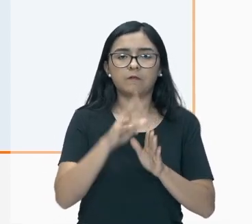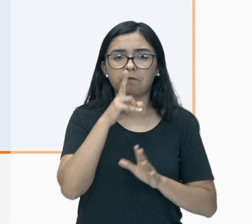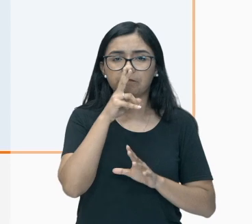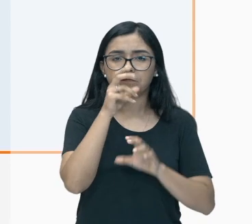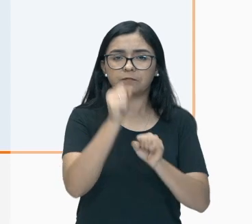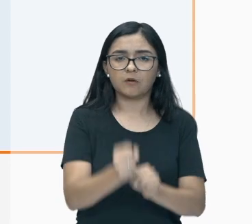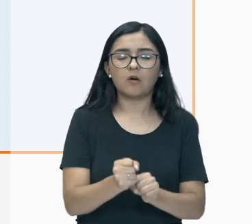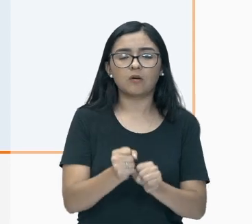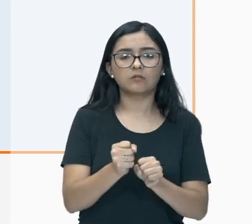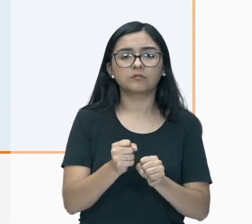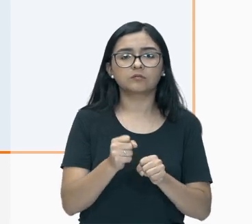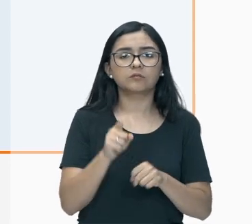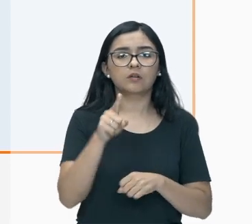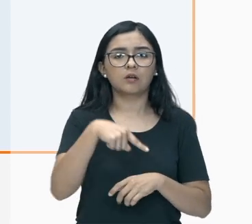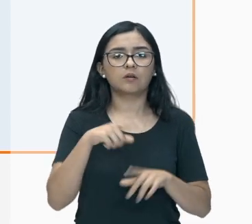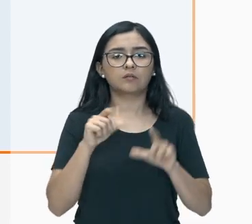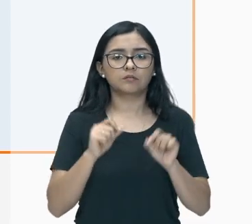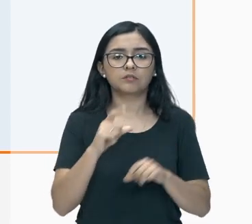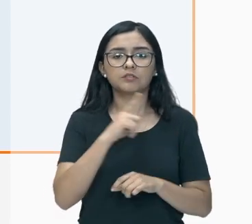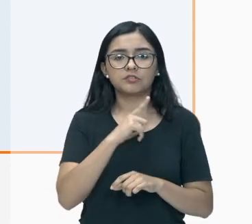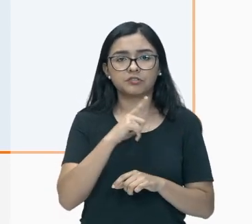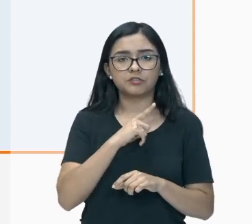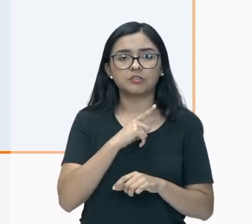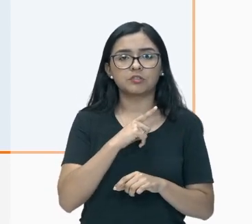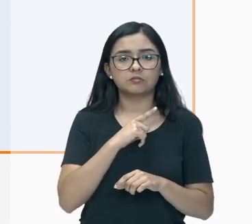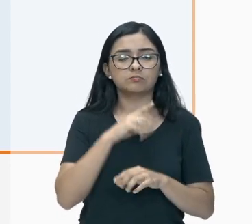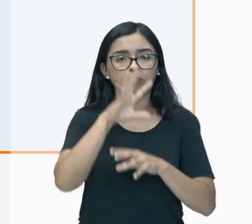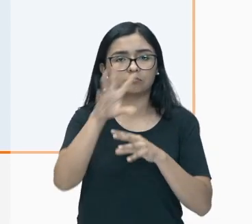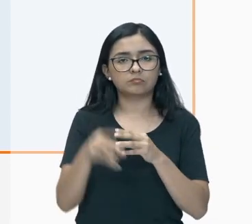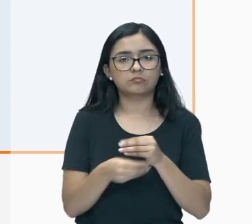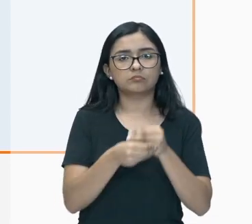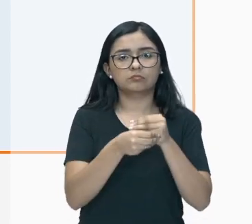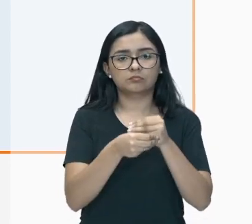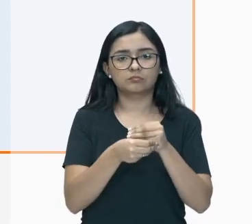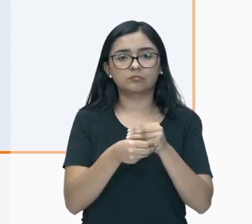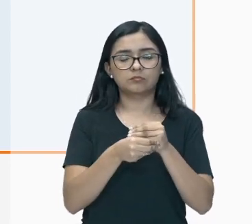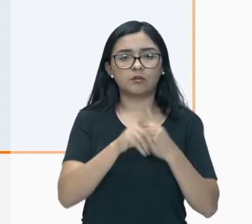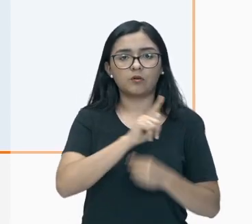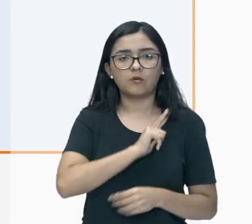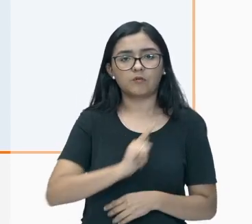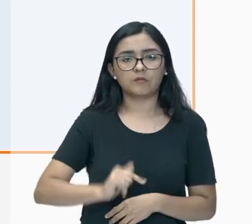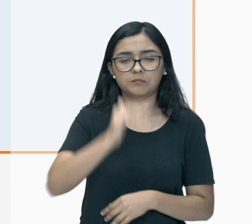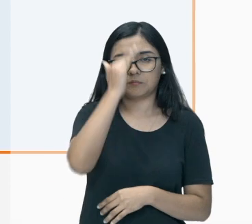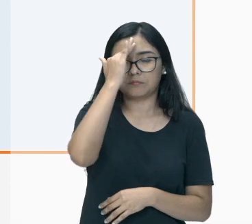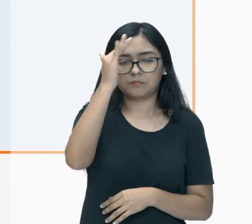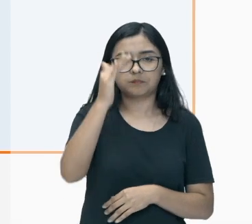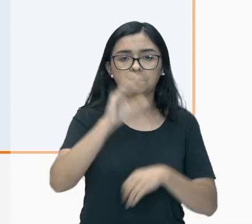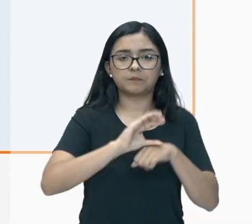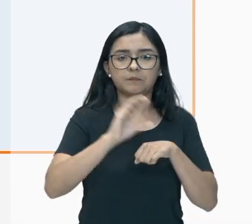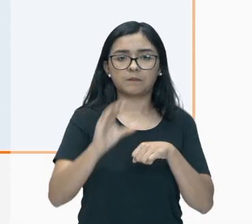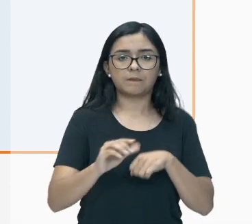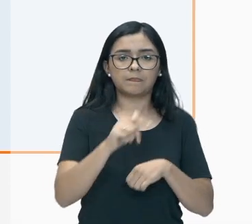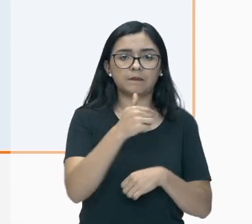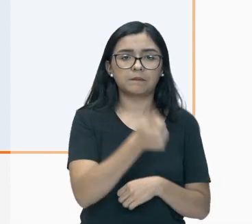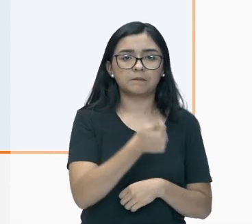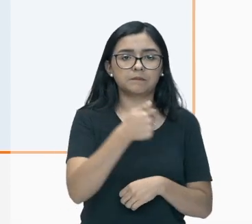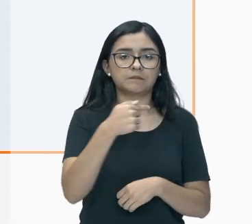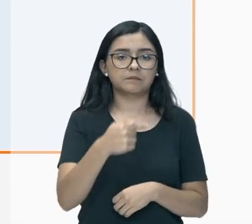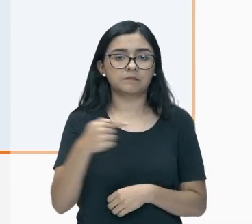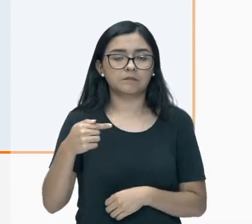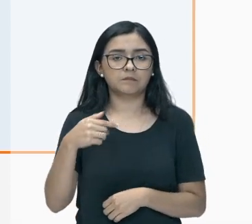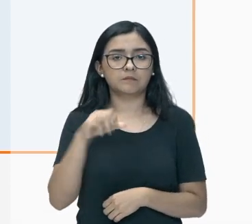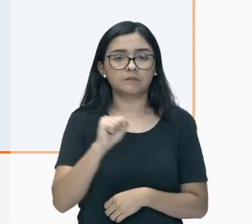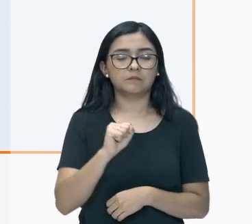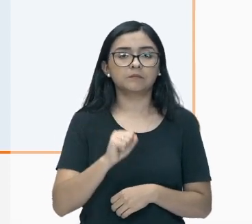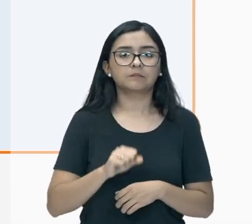centralizado, reservou algumas atribuições ao governo central. A Constituição de 1787